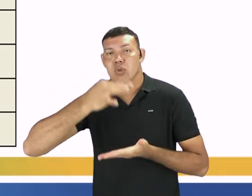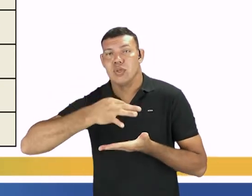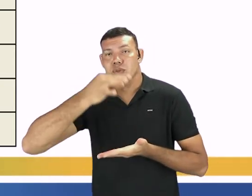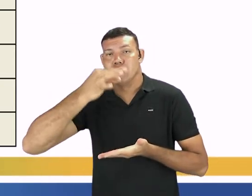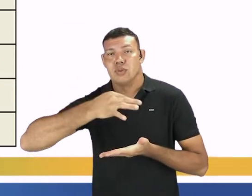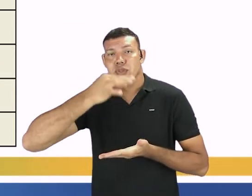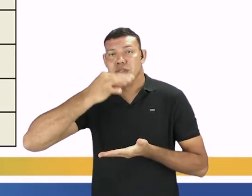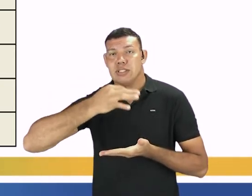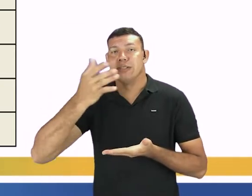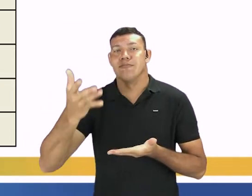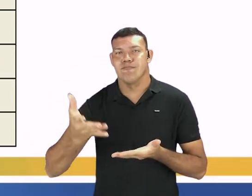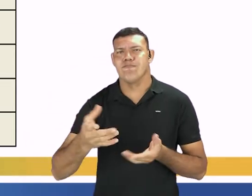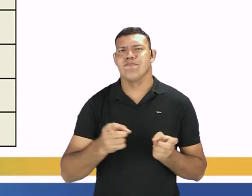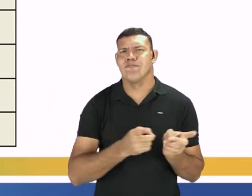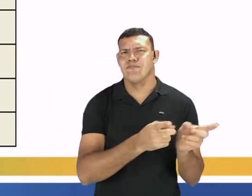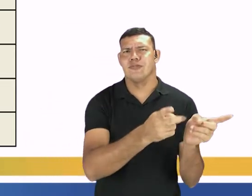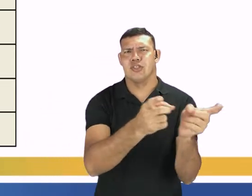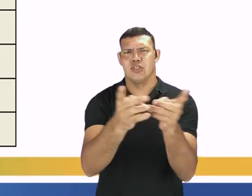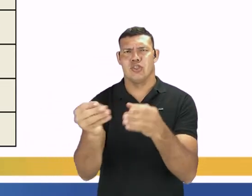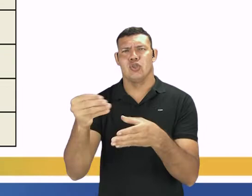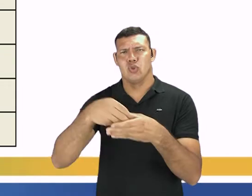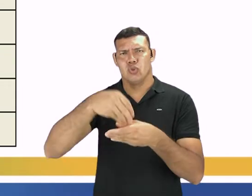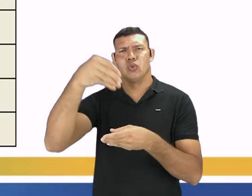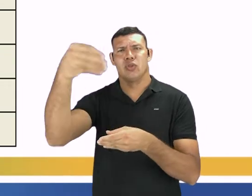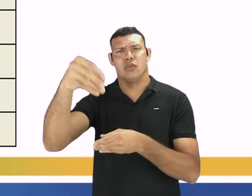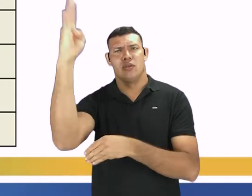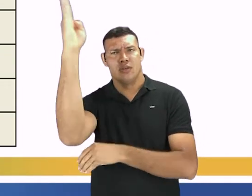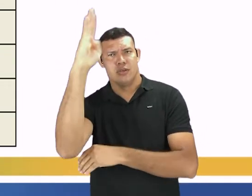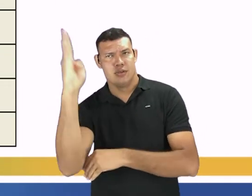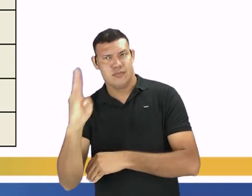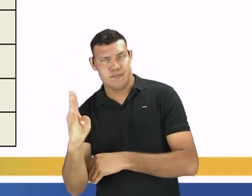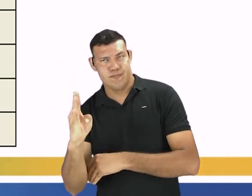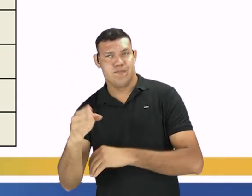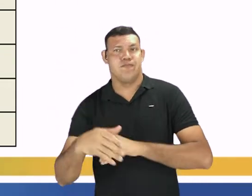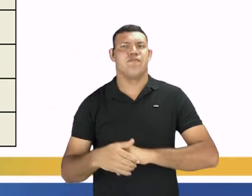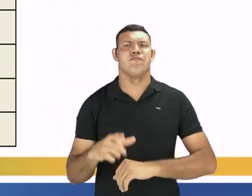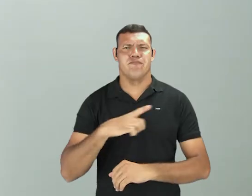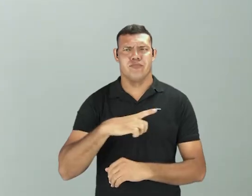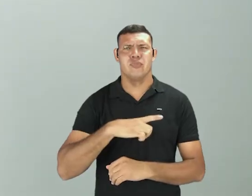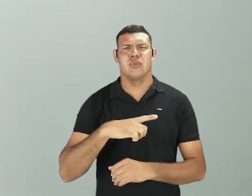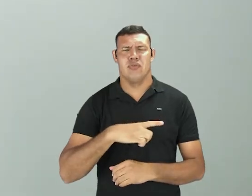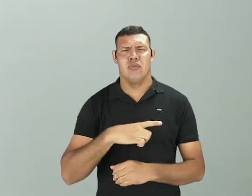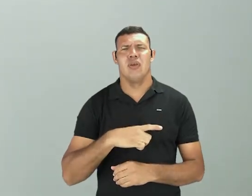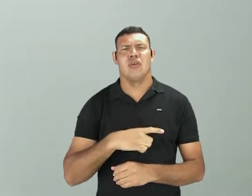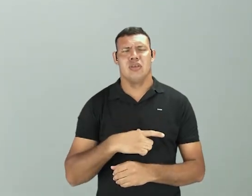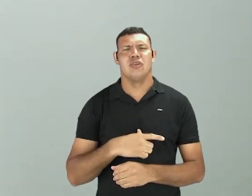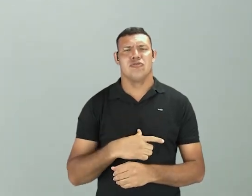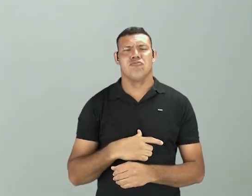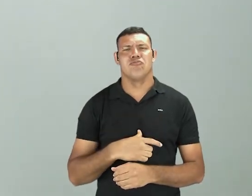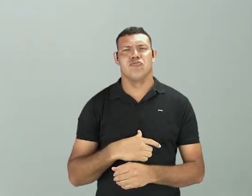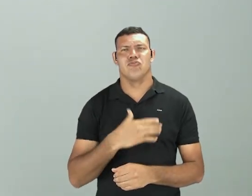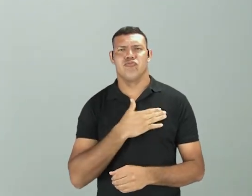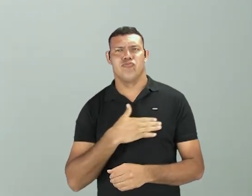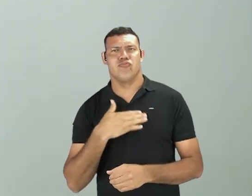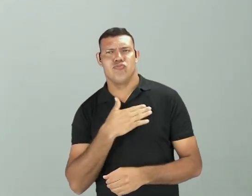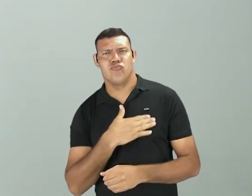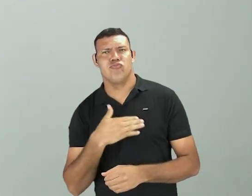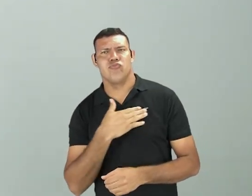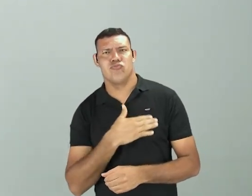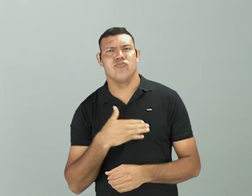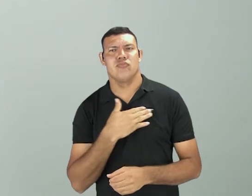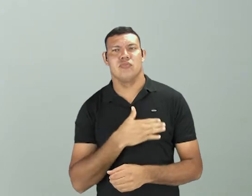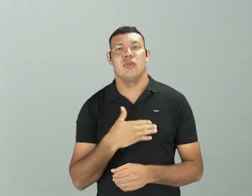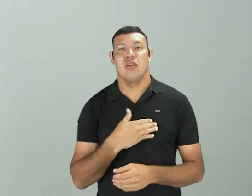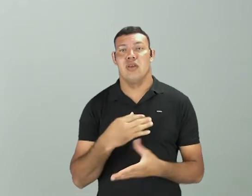O café que começa a ser vendido aí fora do Brasil, né? Tem um grande mercado internacional. E então